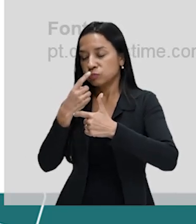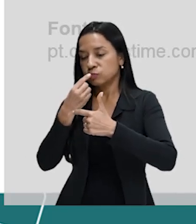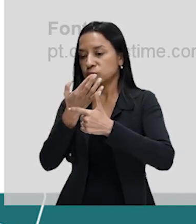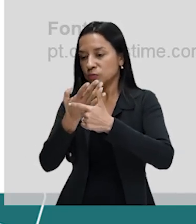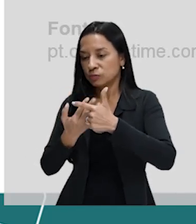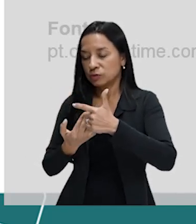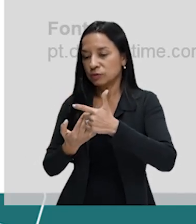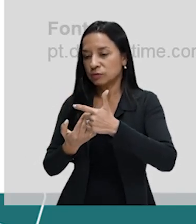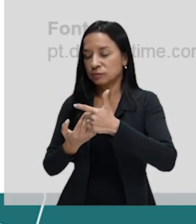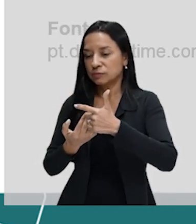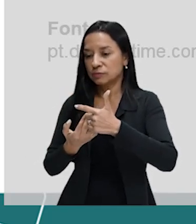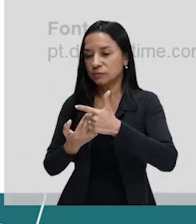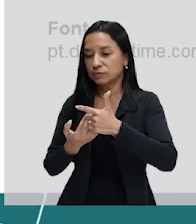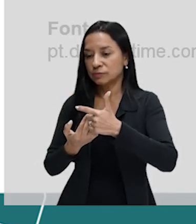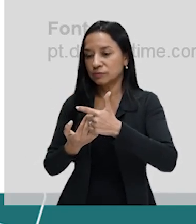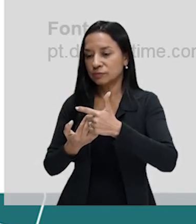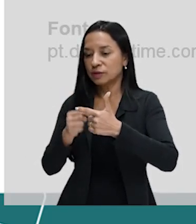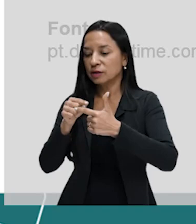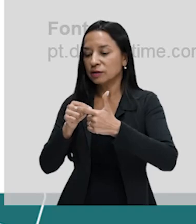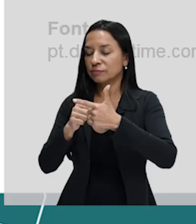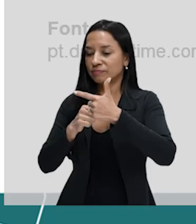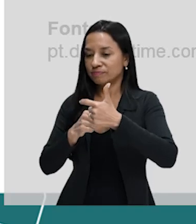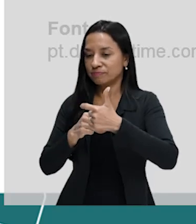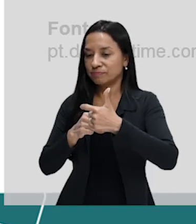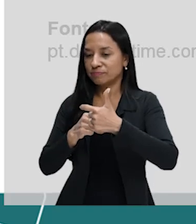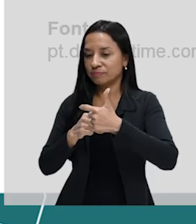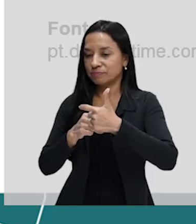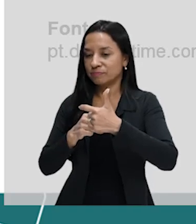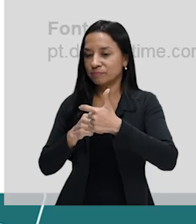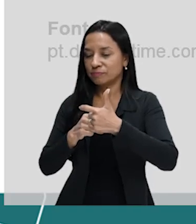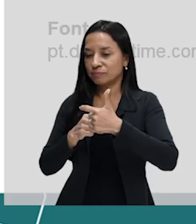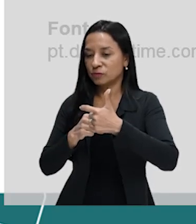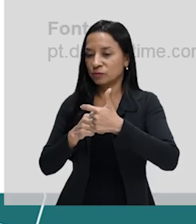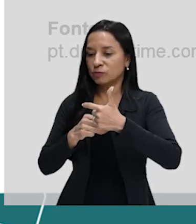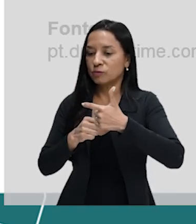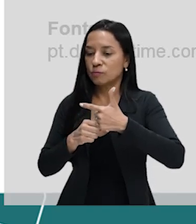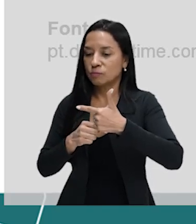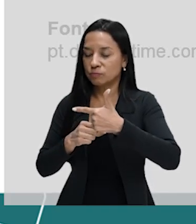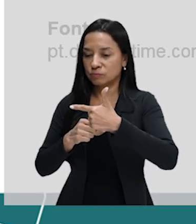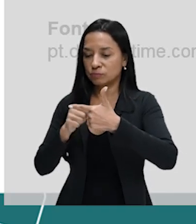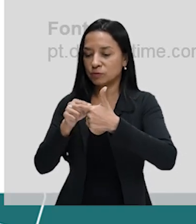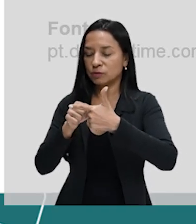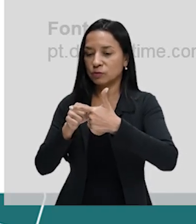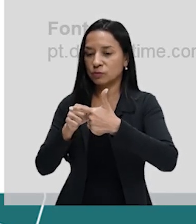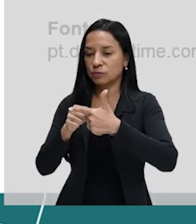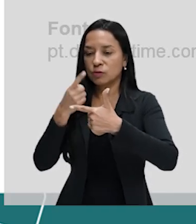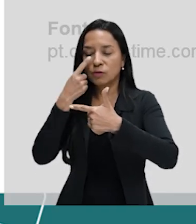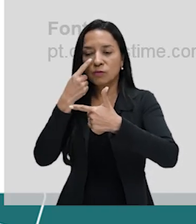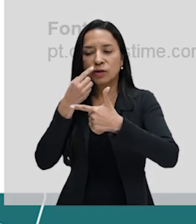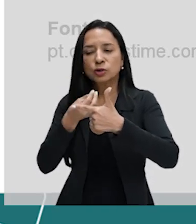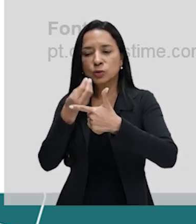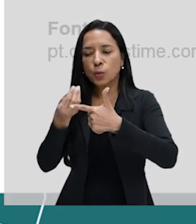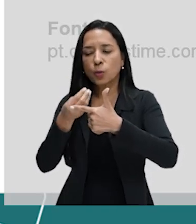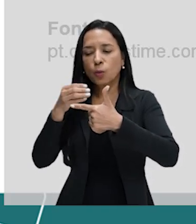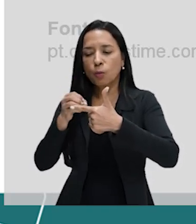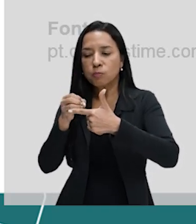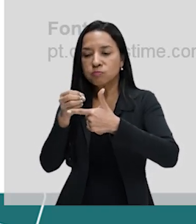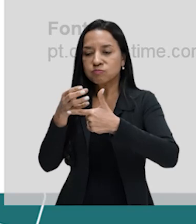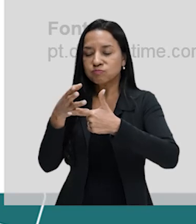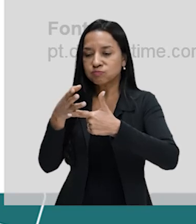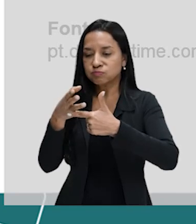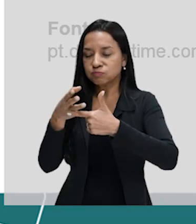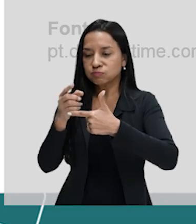então esse pênis ele vai ficar flácido. Quando ele está ereto, veja como as lacunas elas